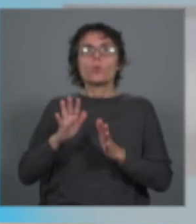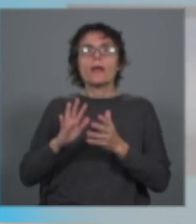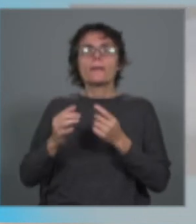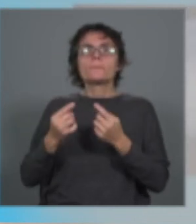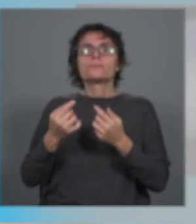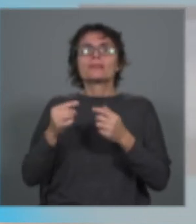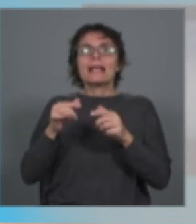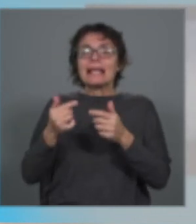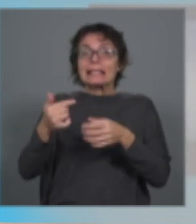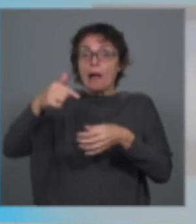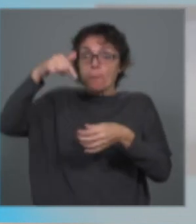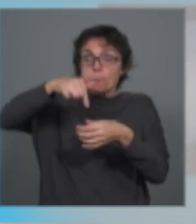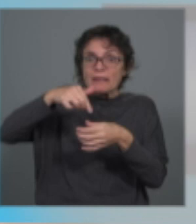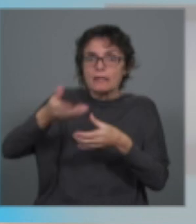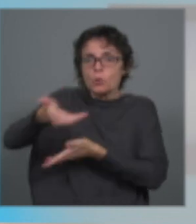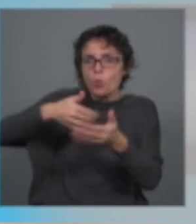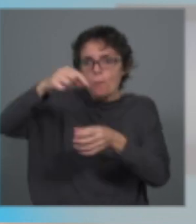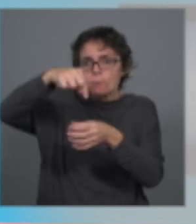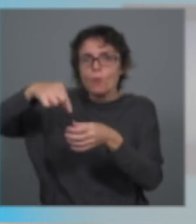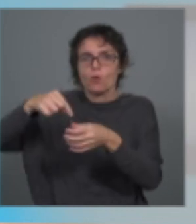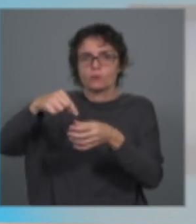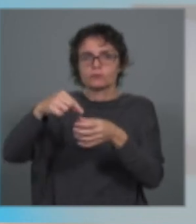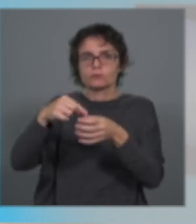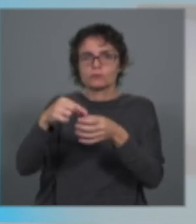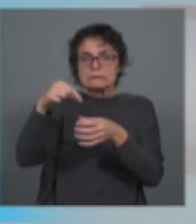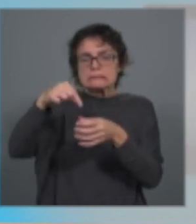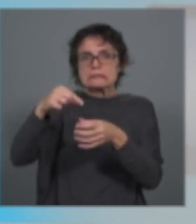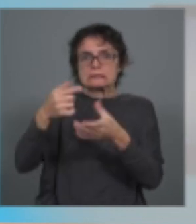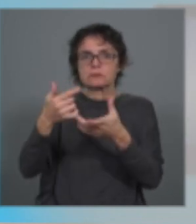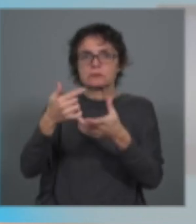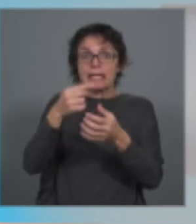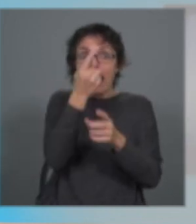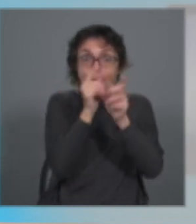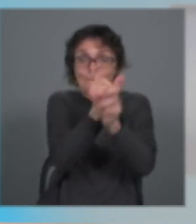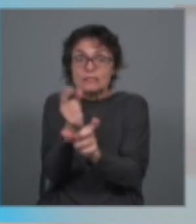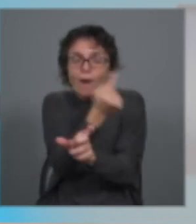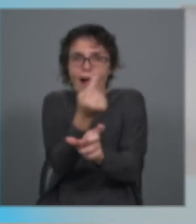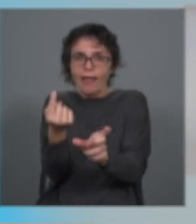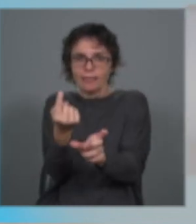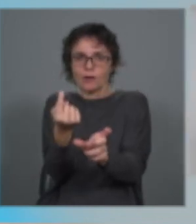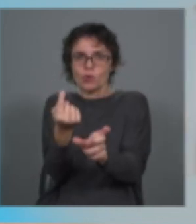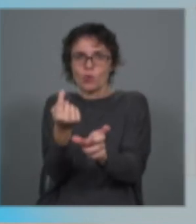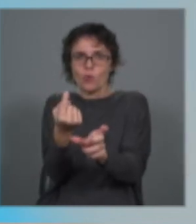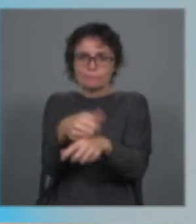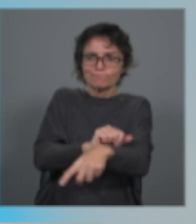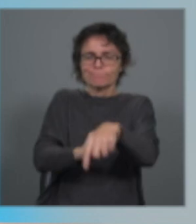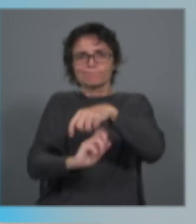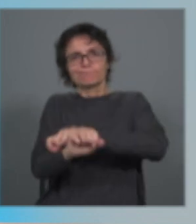estão por dentro da matriz, primeiro das pessoas. Não é do Dom Afonso